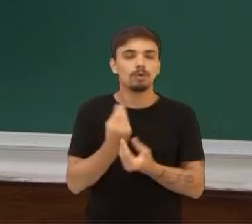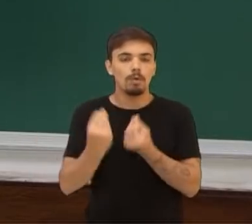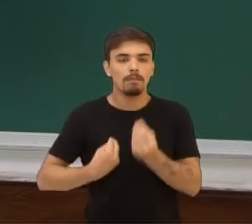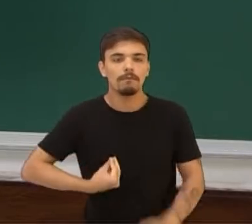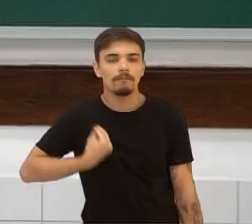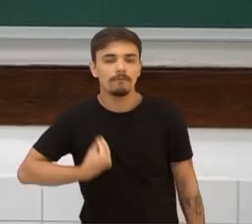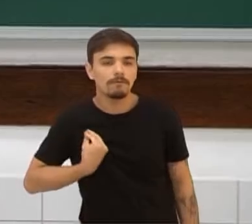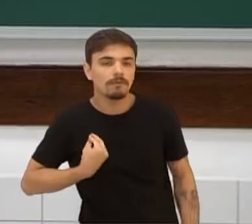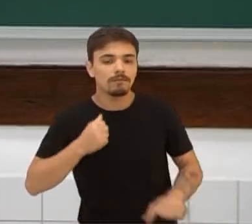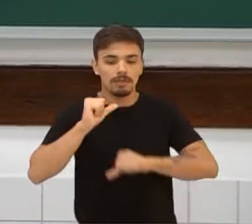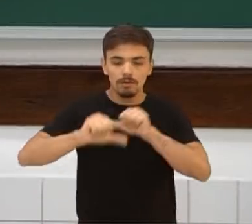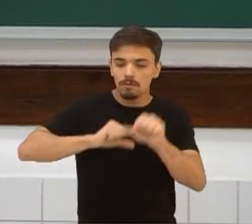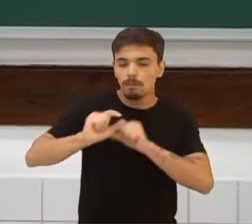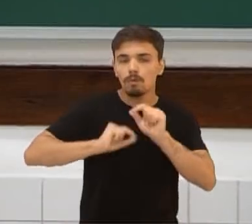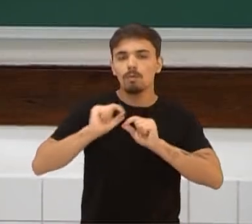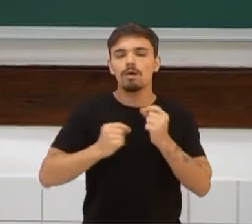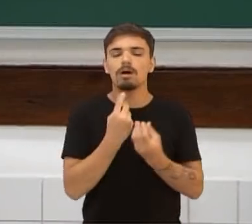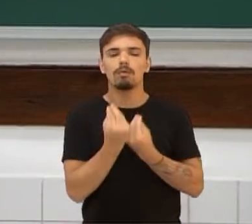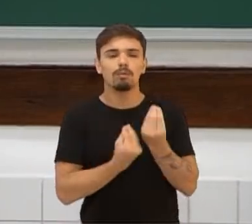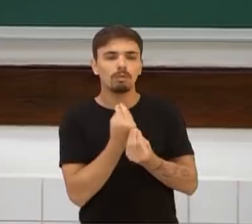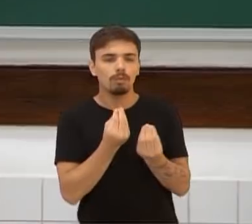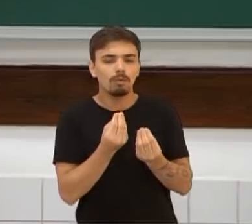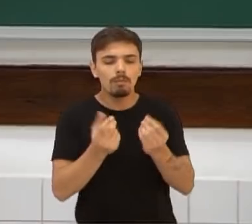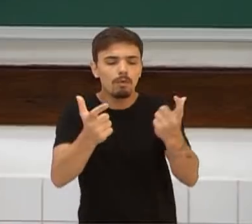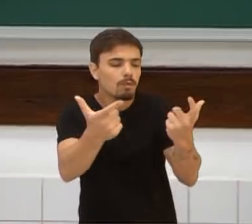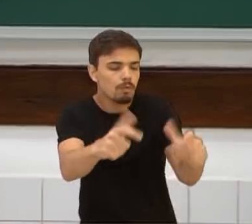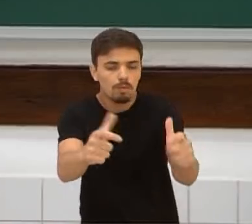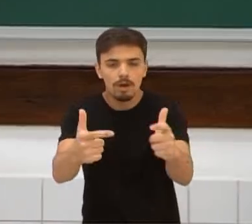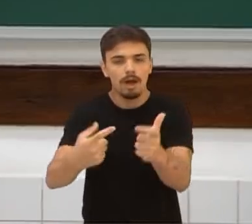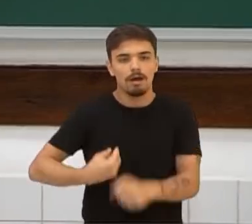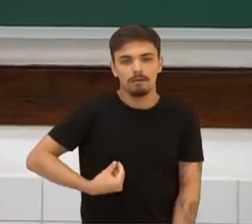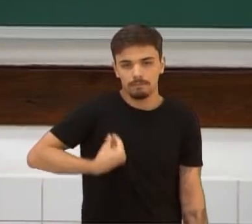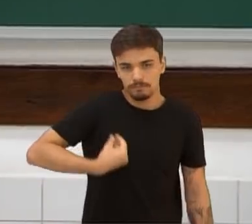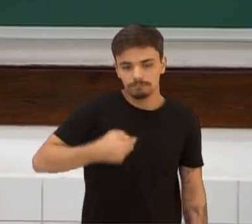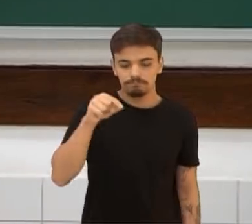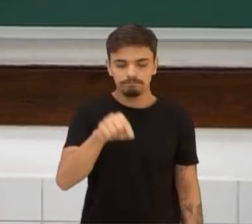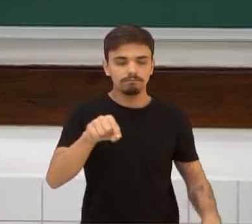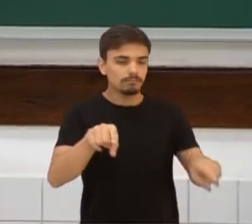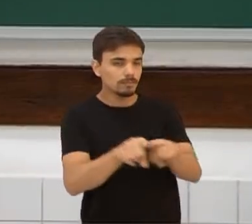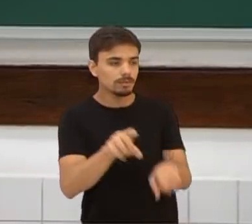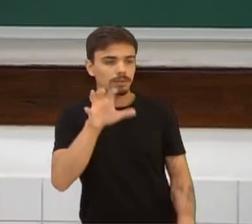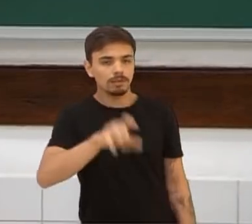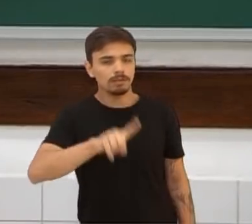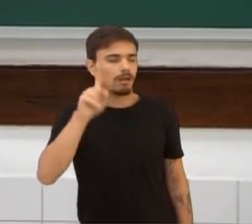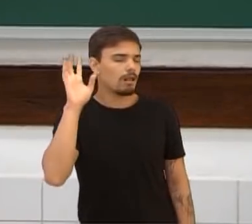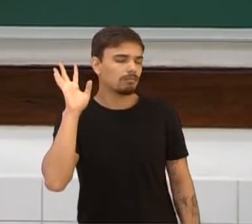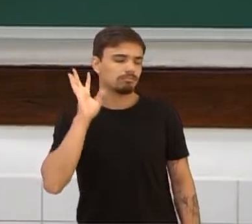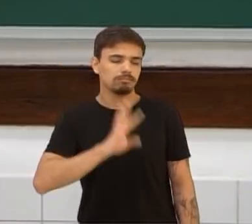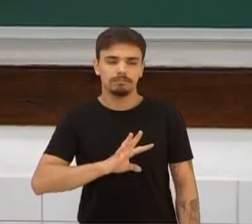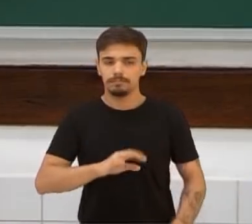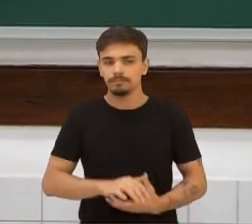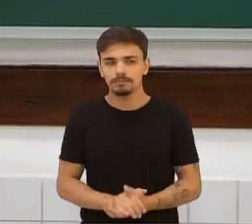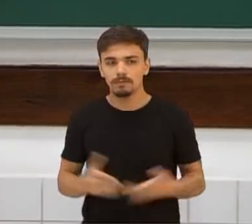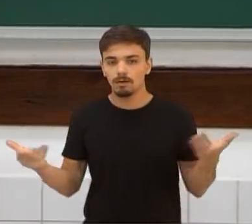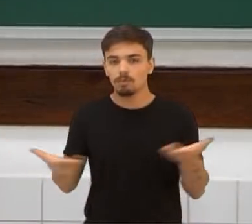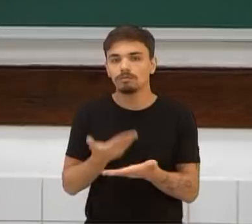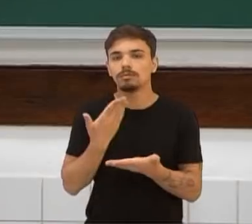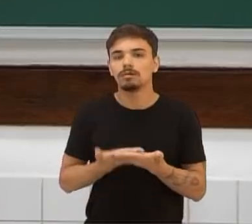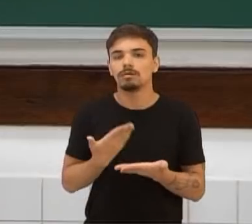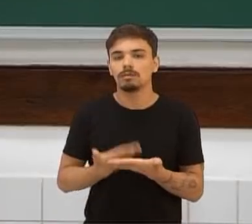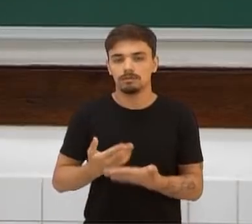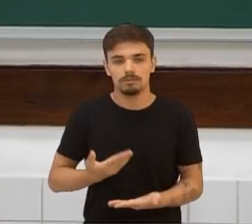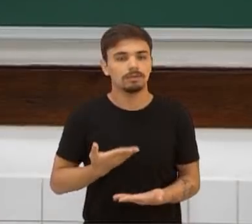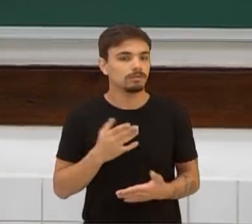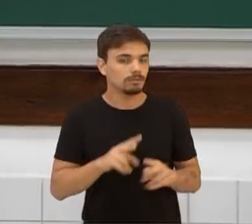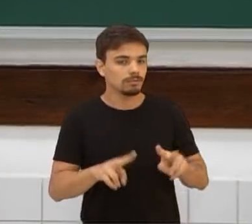vivem, vão transformar o meio em que elas vivem. E isso é incrível. Na nossa aula de hoje, então, a